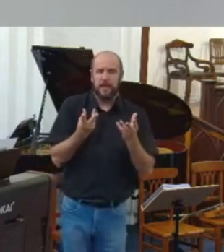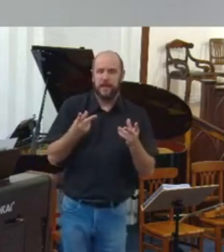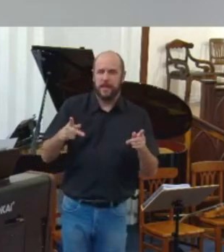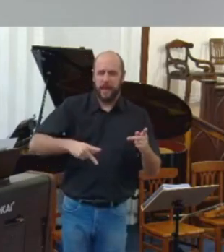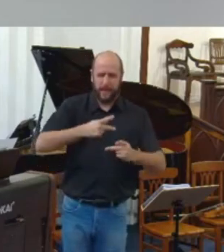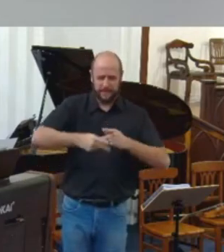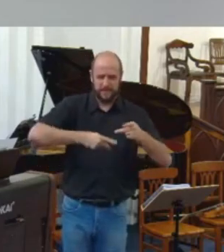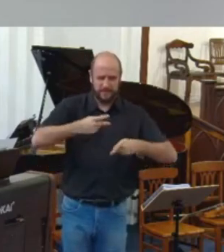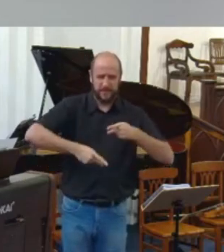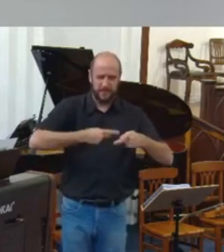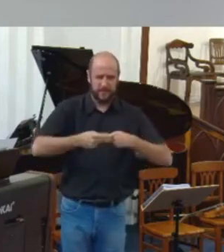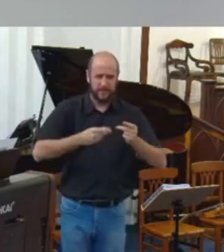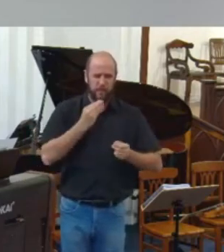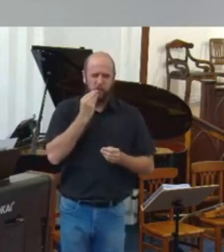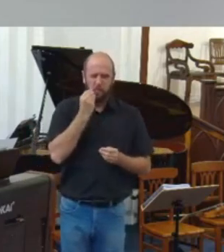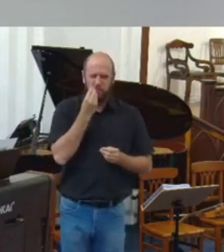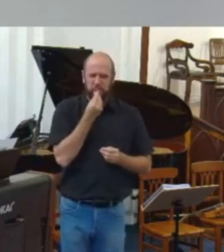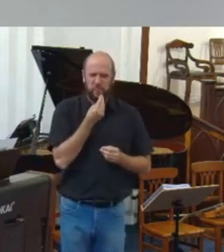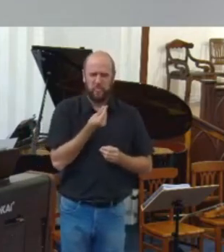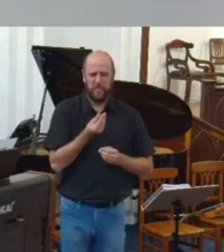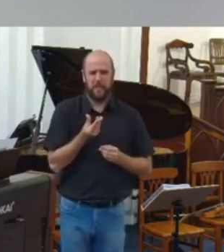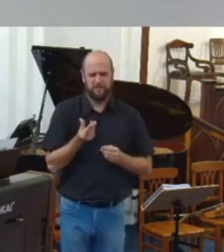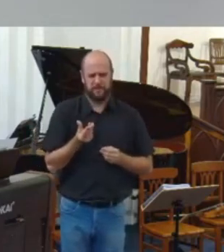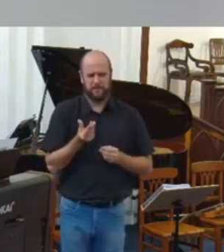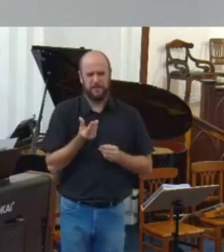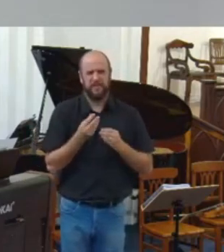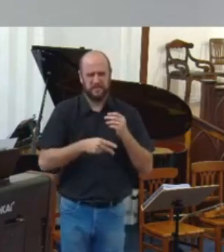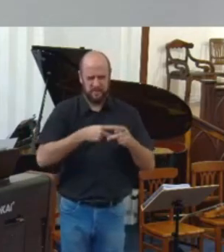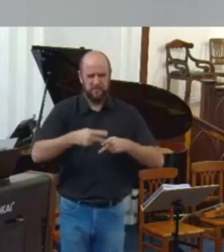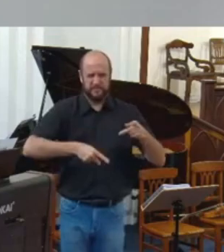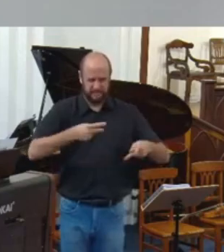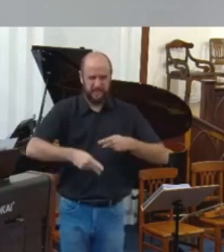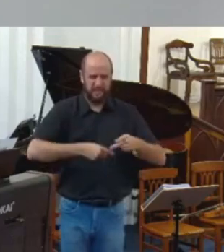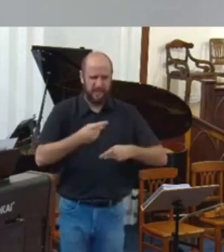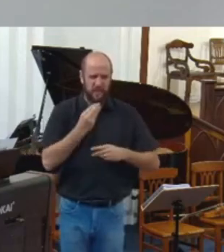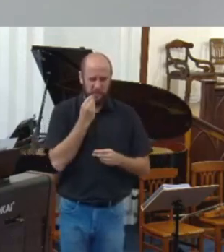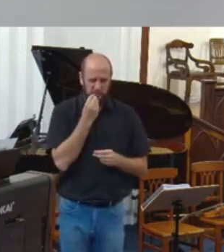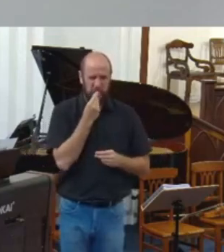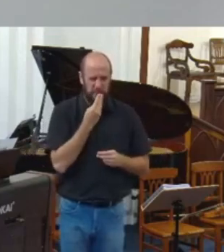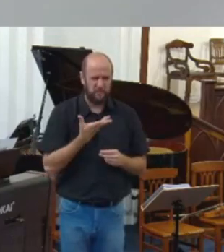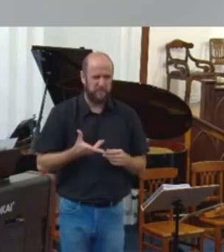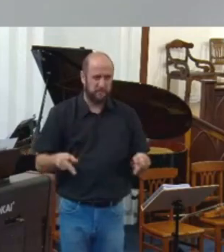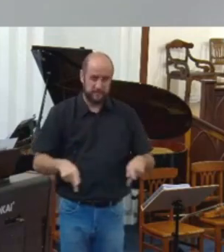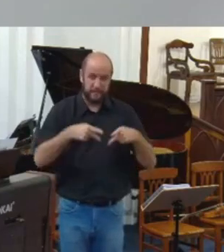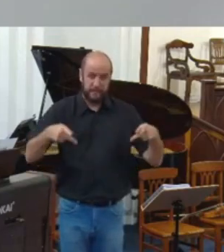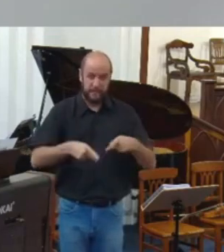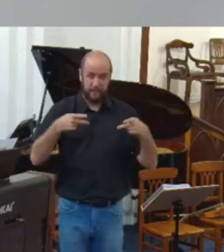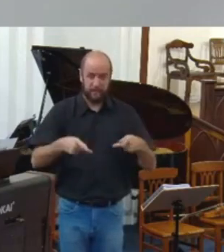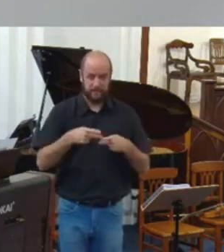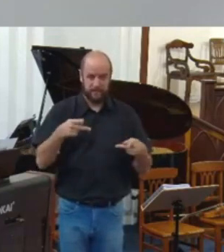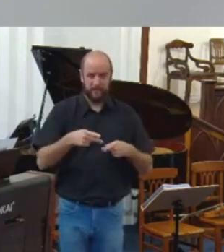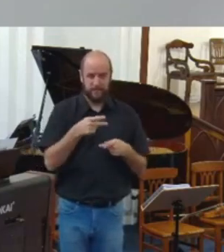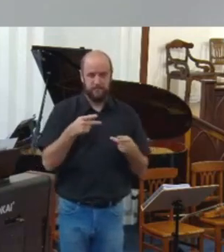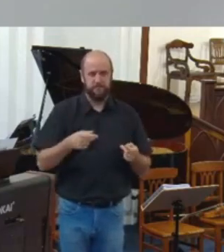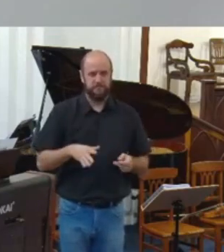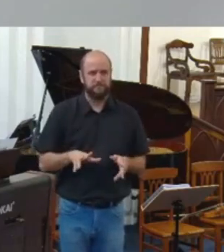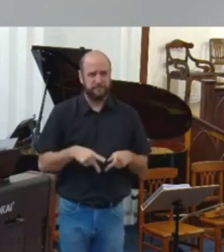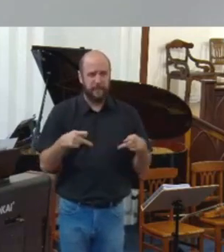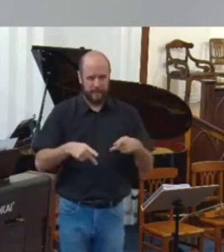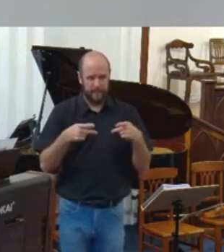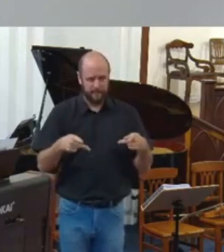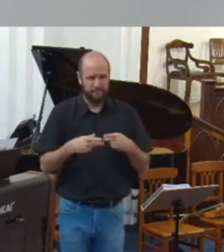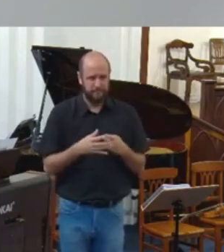bem amargas, para que eles sempre se lembrassem do como tinha sido difícil o tempo lá no Egito. Então tudo